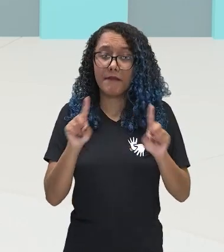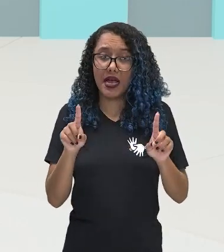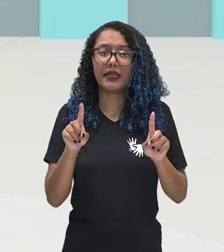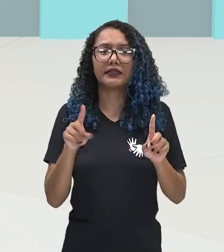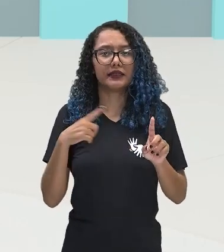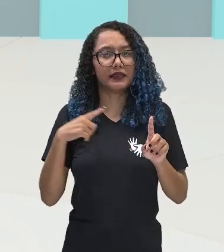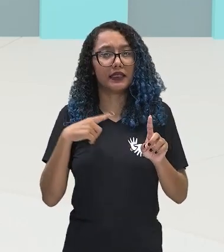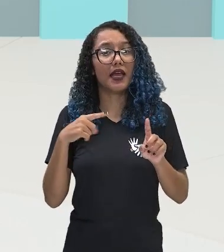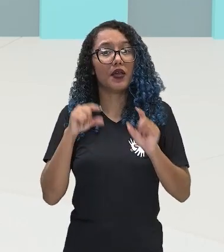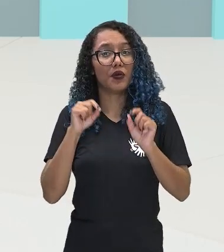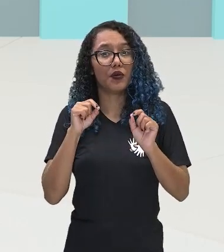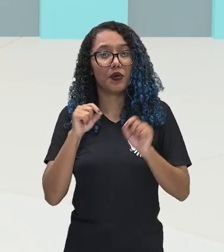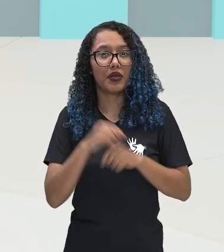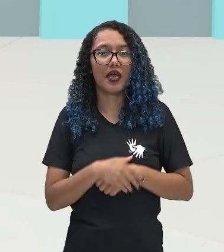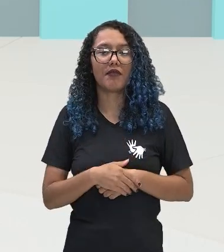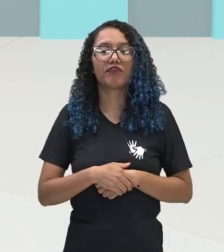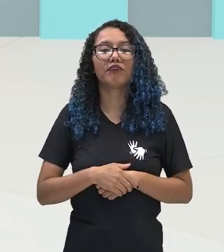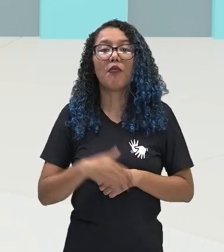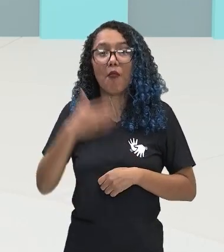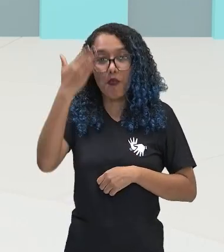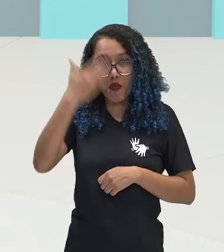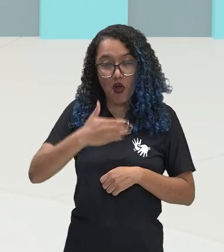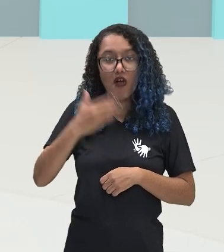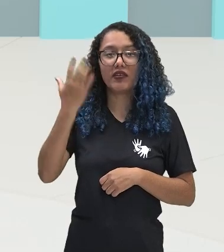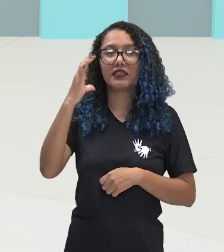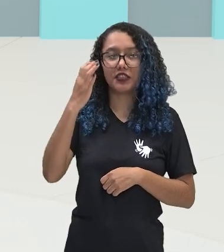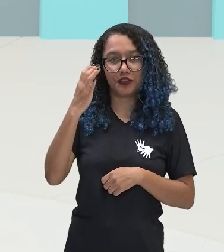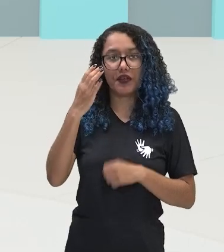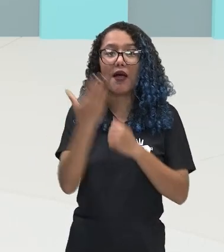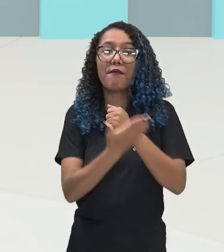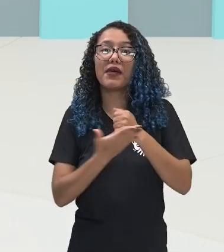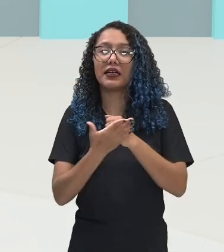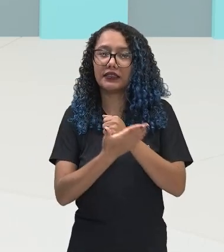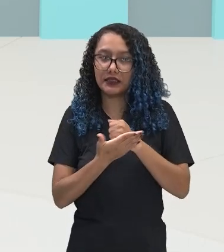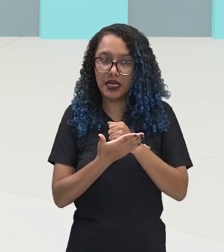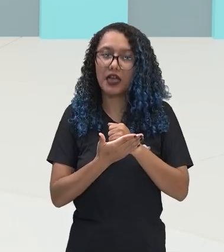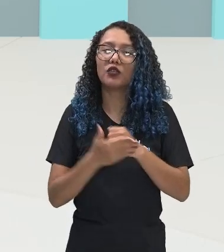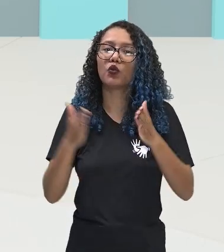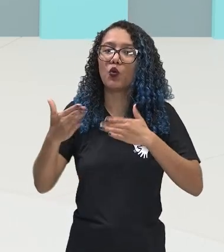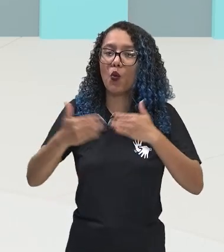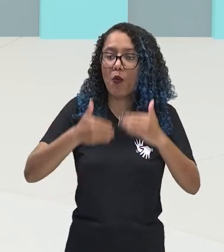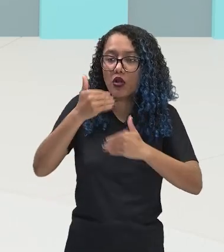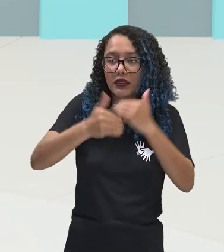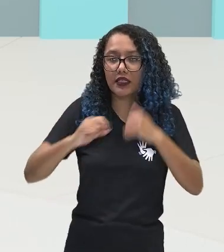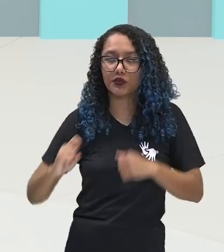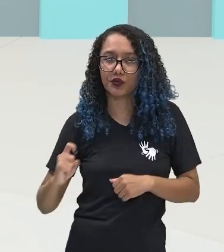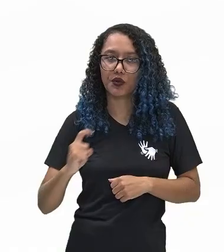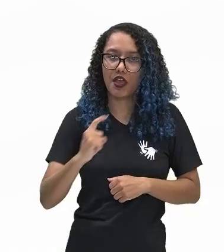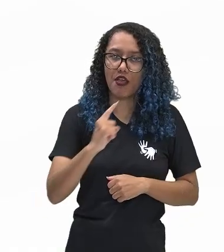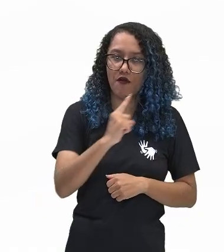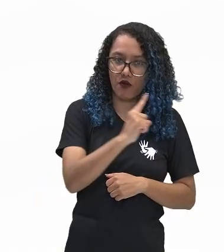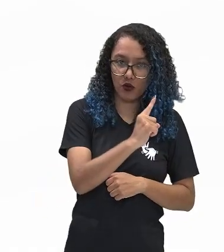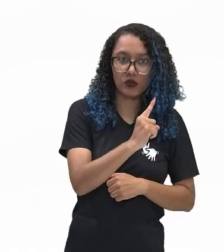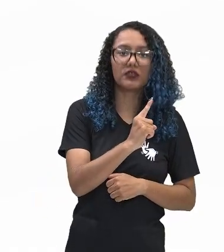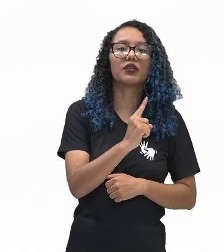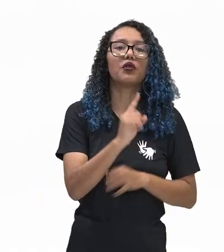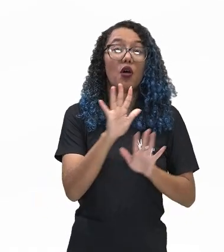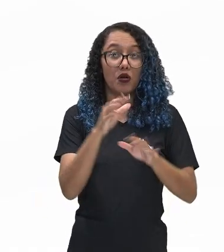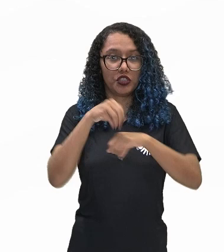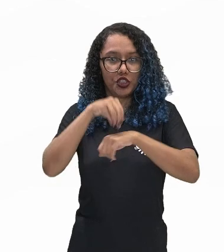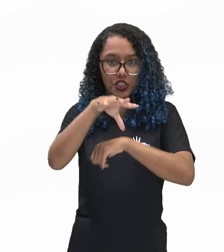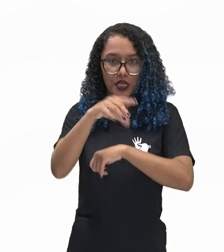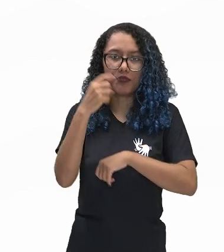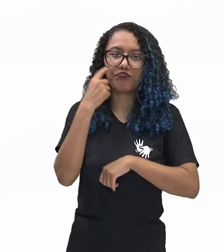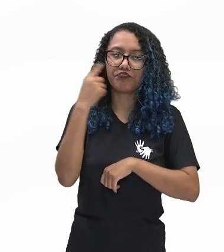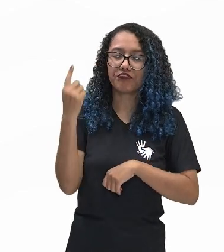fundamento baseado nesse processo evolutivo Olha só eu vou dar uma sugestão para vocês assistam a